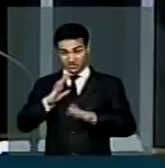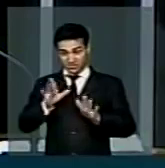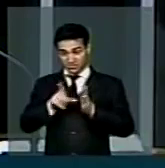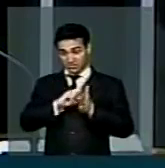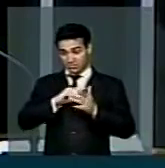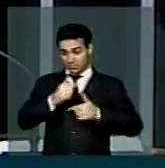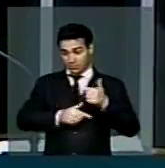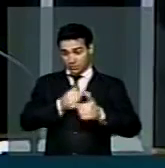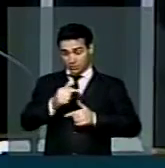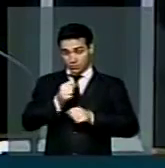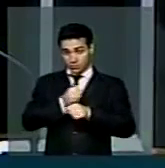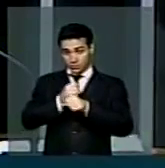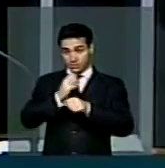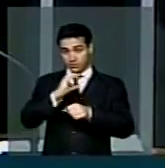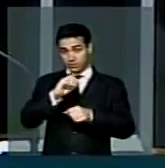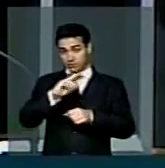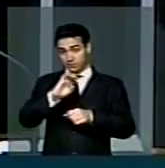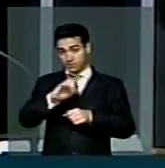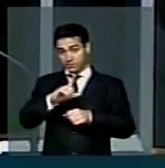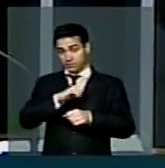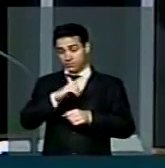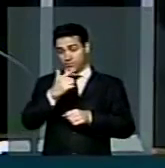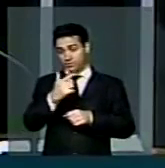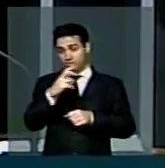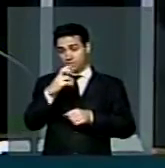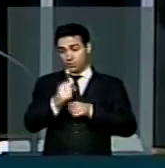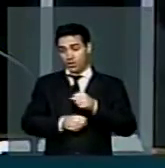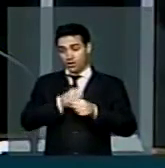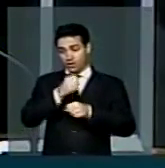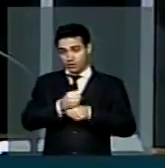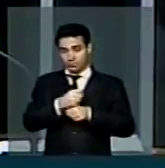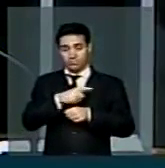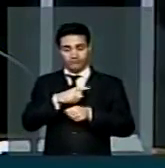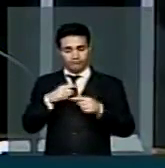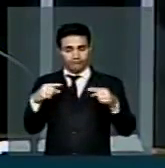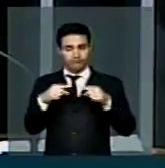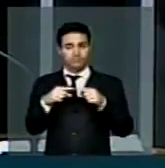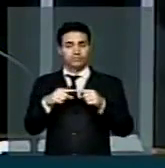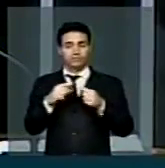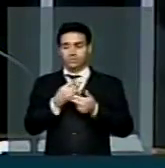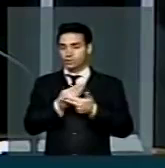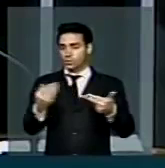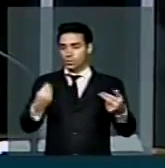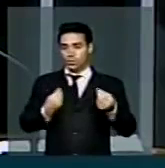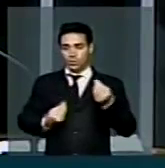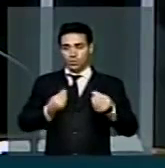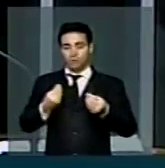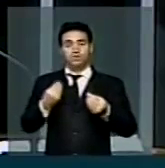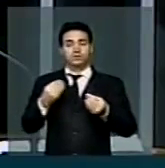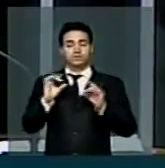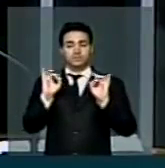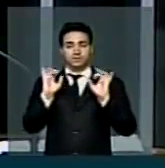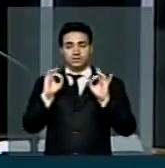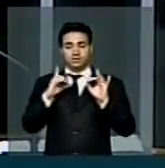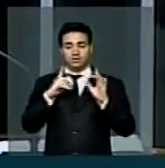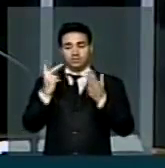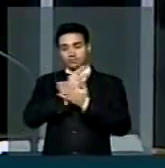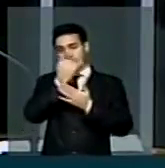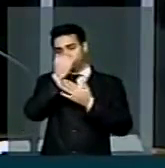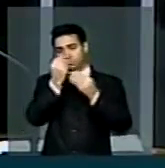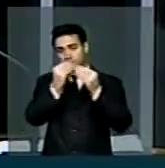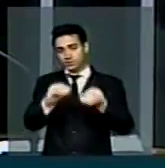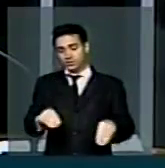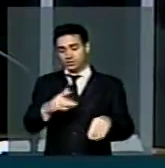trabalhado na construção civil durante 25 anos, desde que sujeito a condições especiais que prejudiquem a